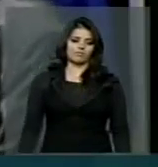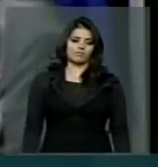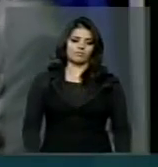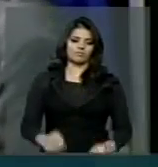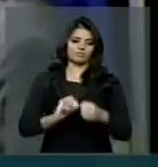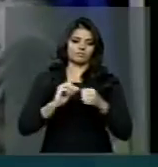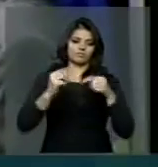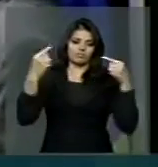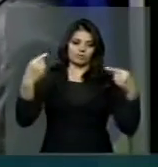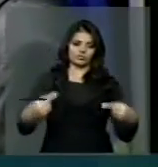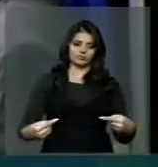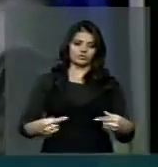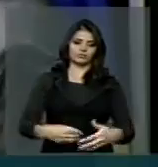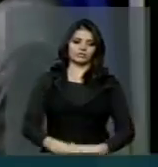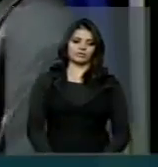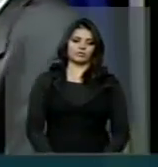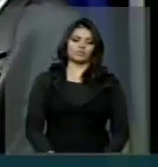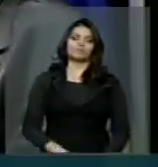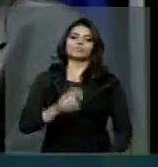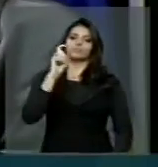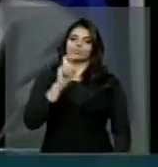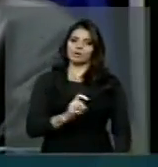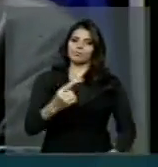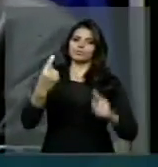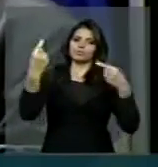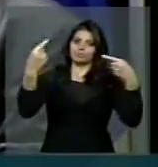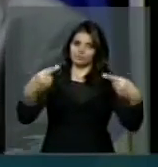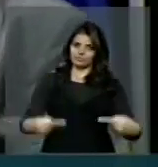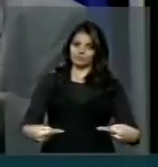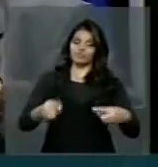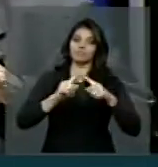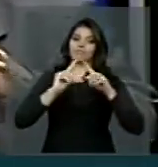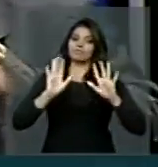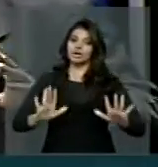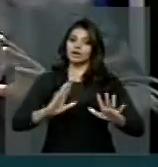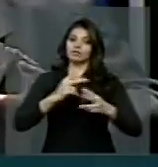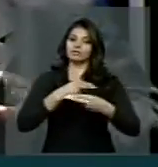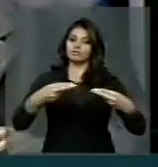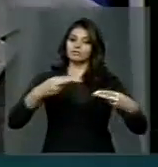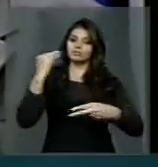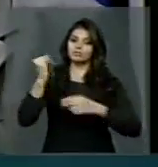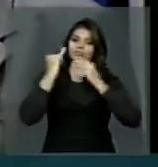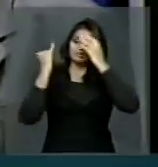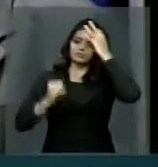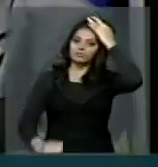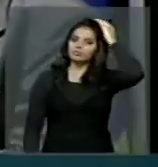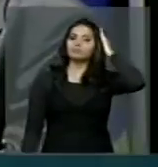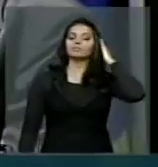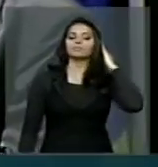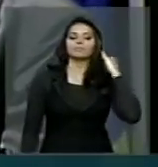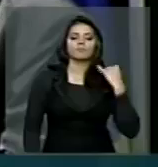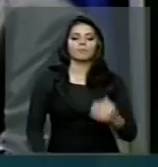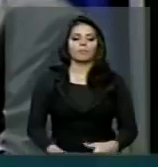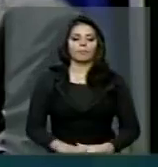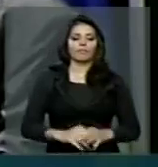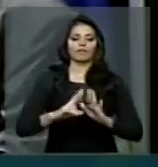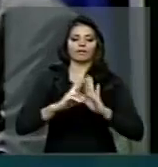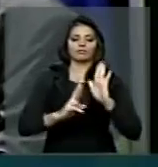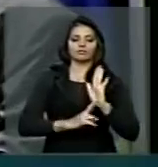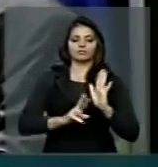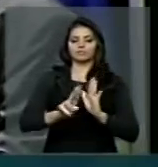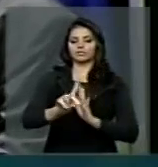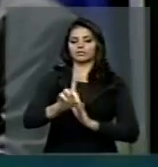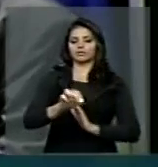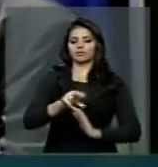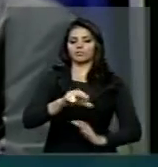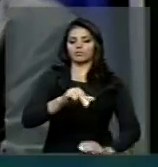Fazemos oposição, somos oposição, mas uma coisa importante num regime